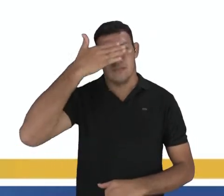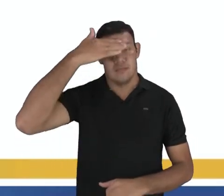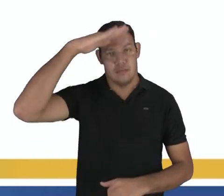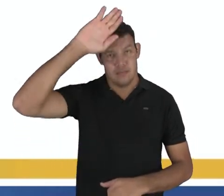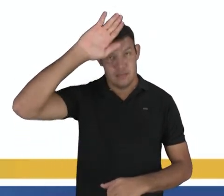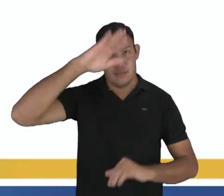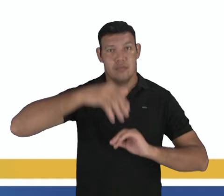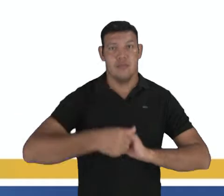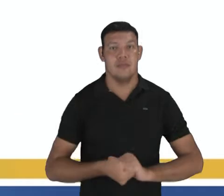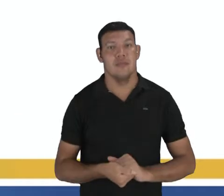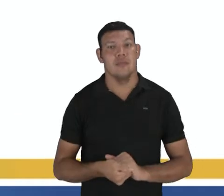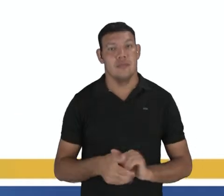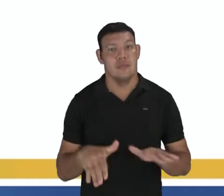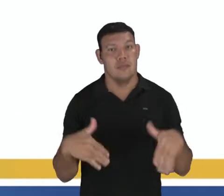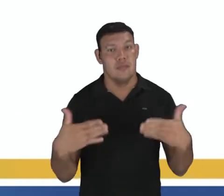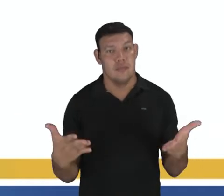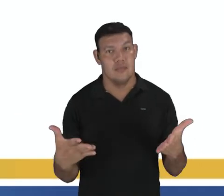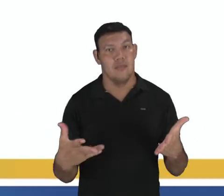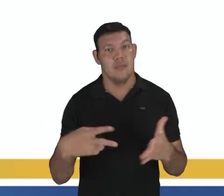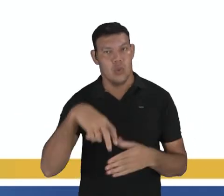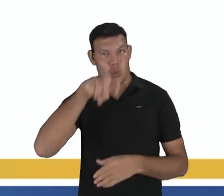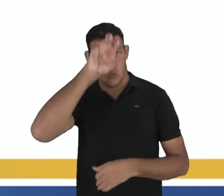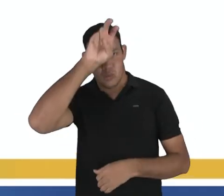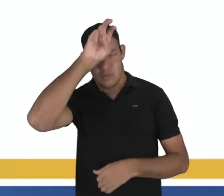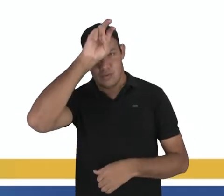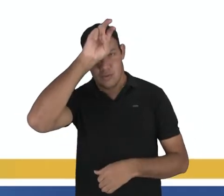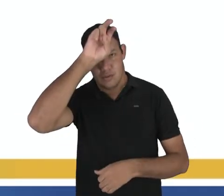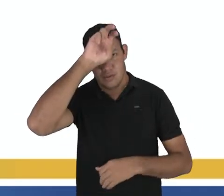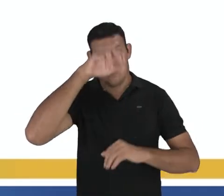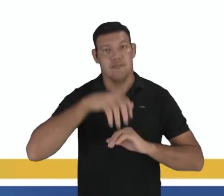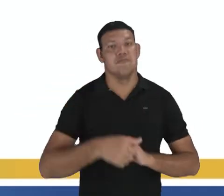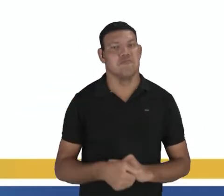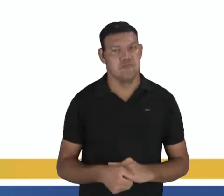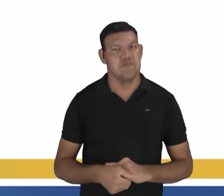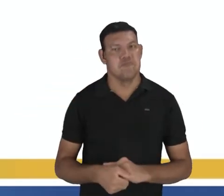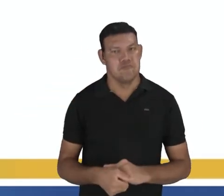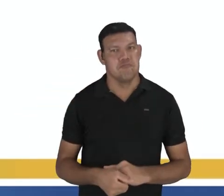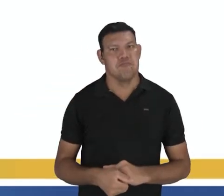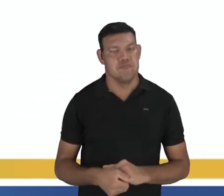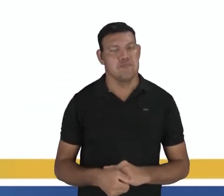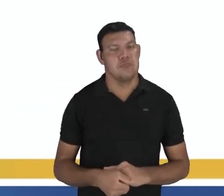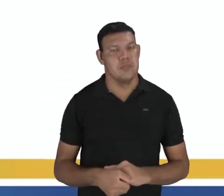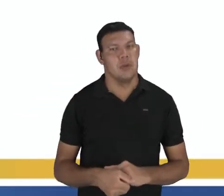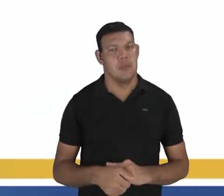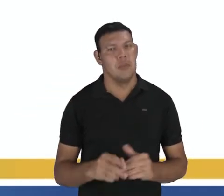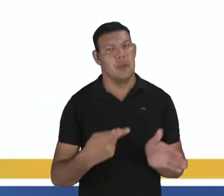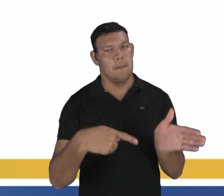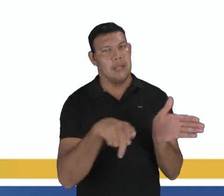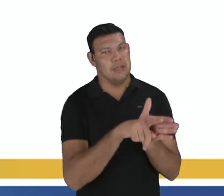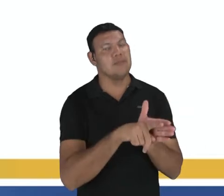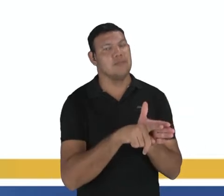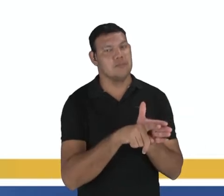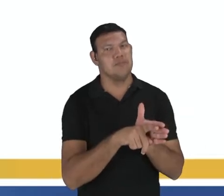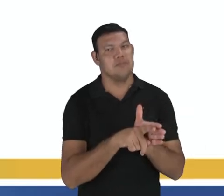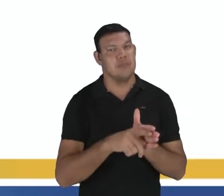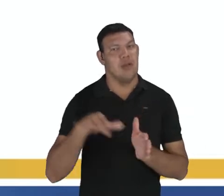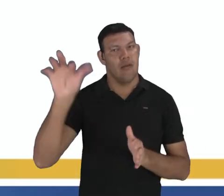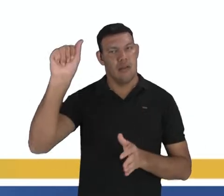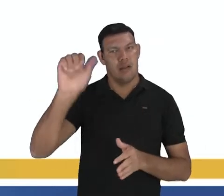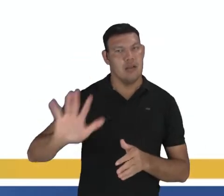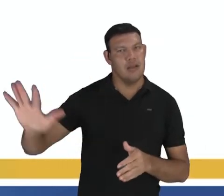pessoal, aqui a gente tem o Egito como fazendo parte do continente africano, né? As